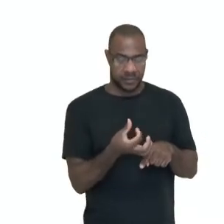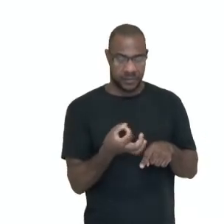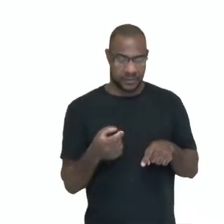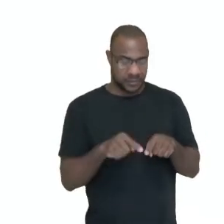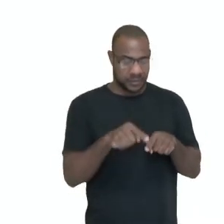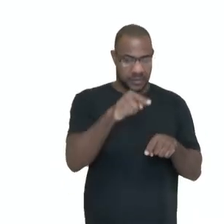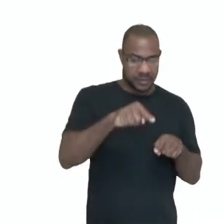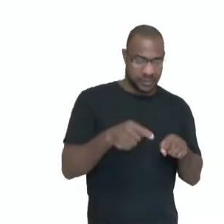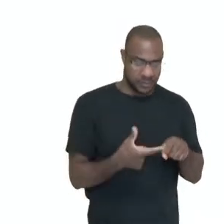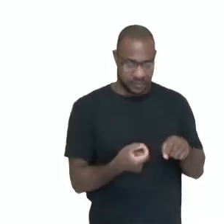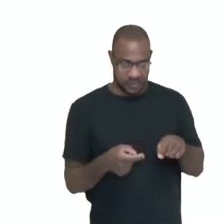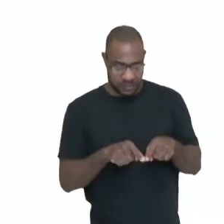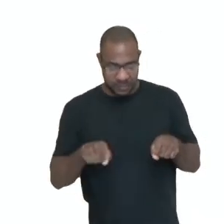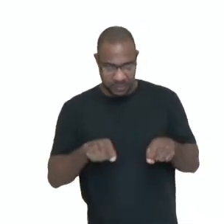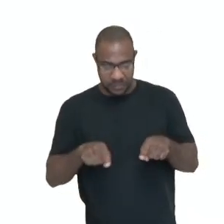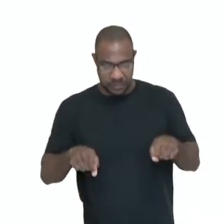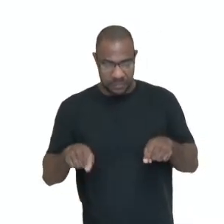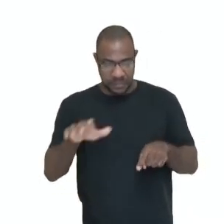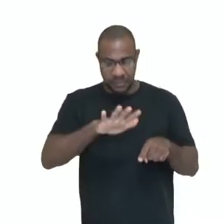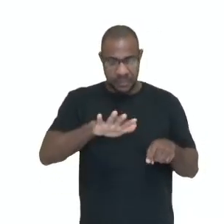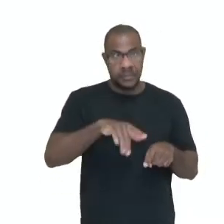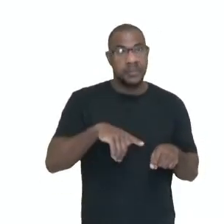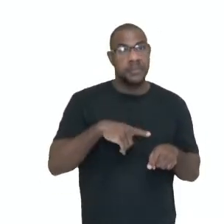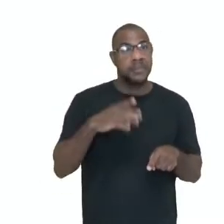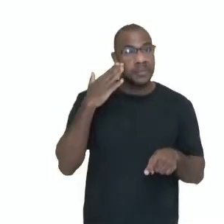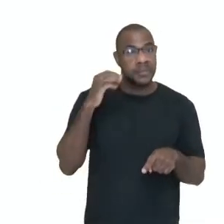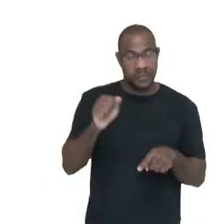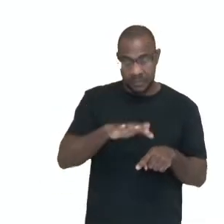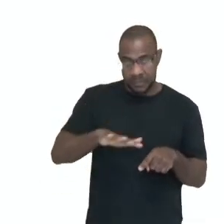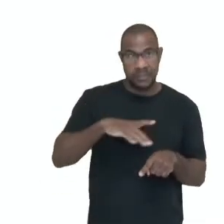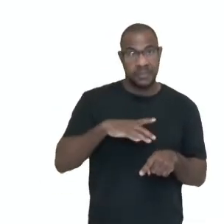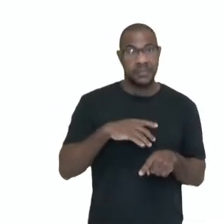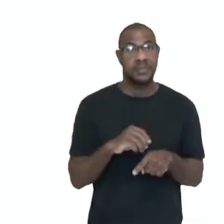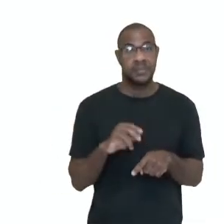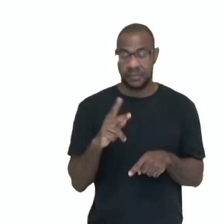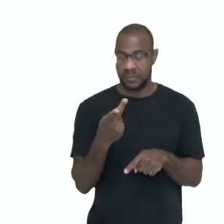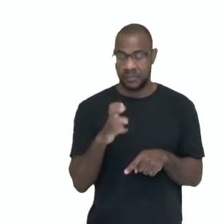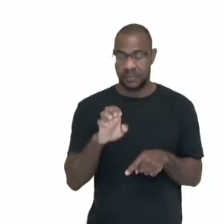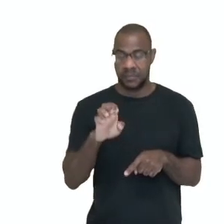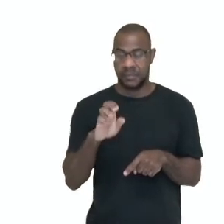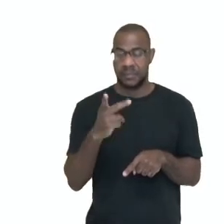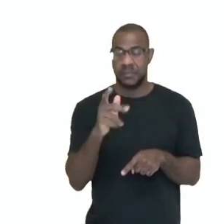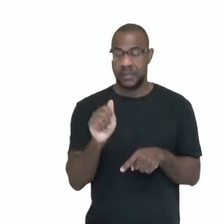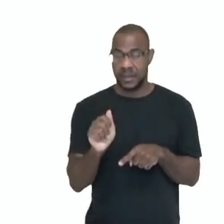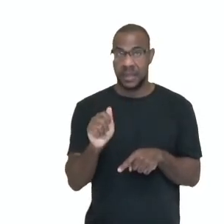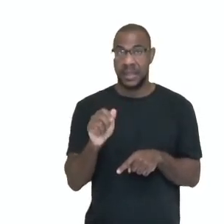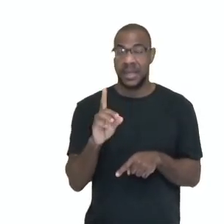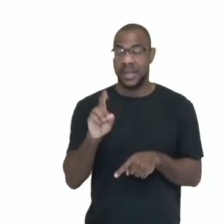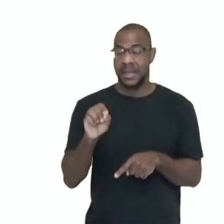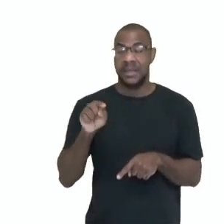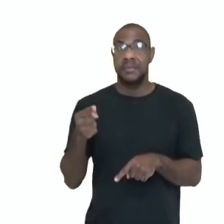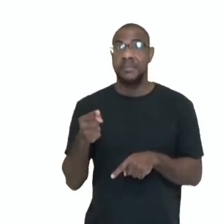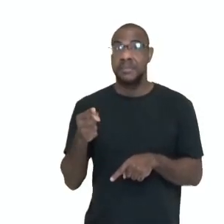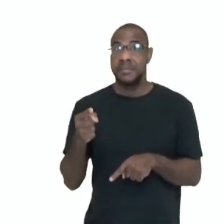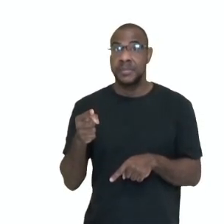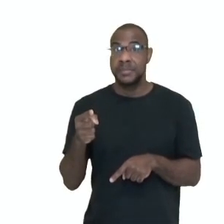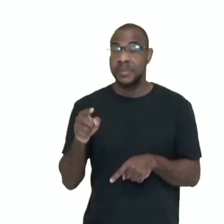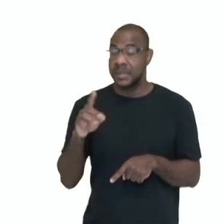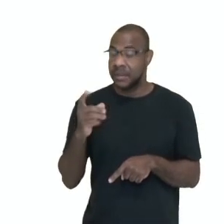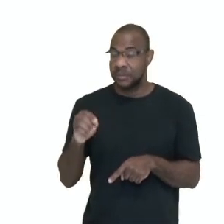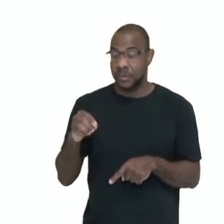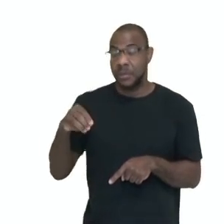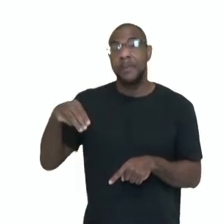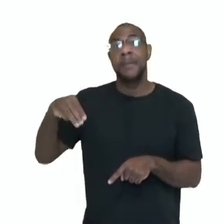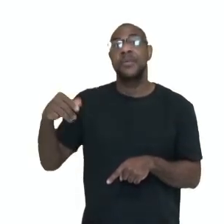200 metros de largura. Sabendo que 1 hectare é igual a 10.000 m², vamos determinar a área desse